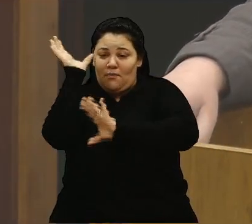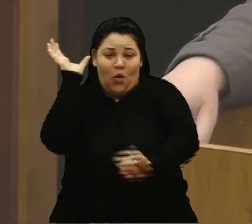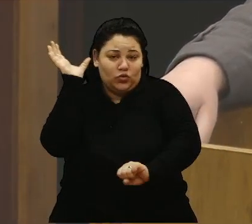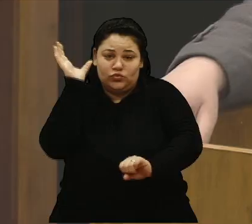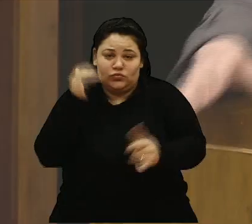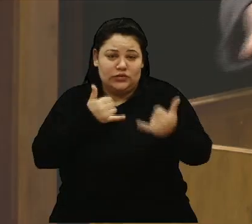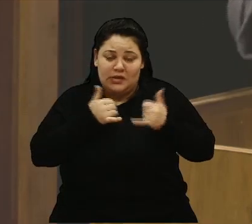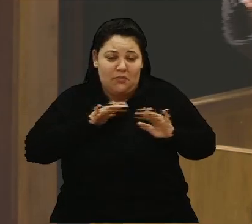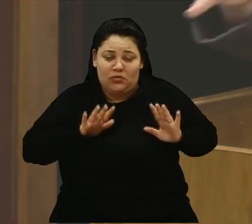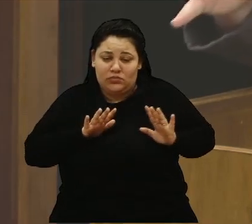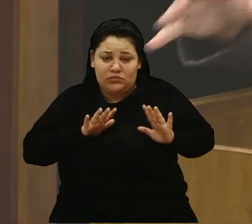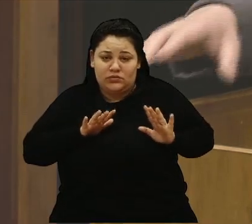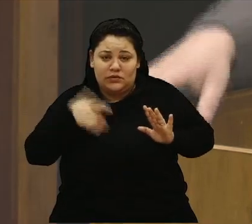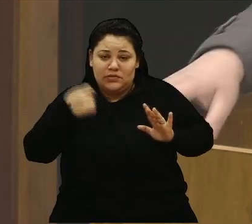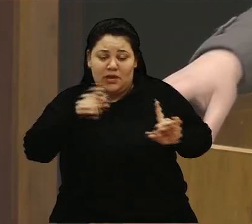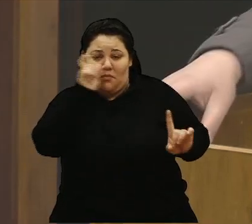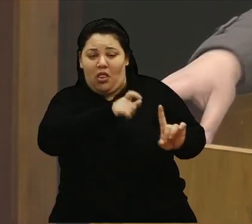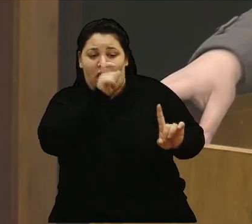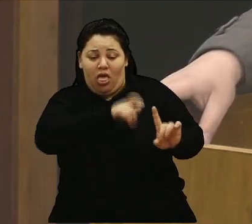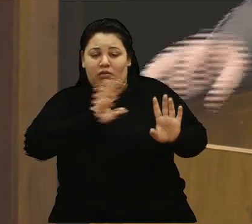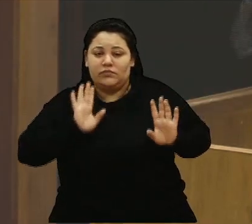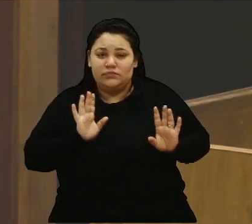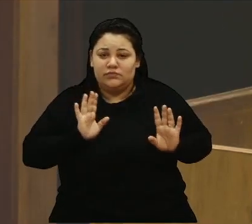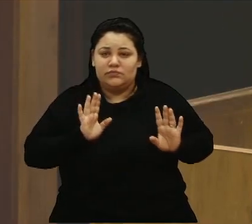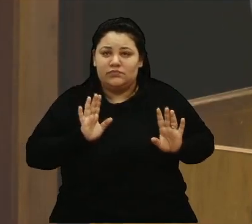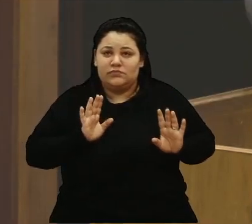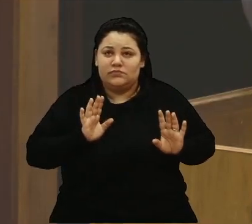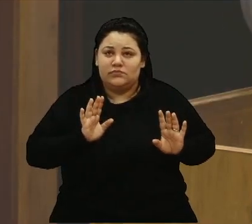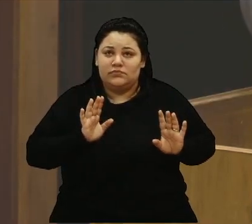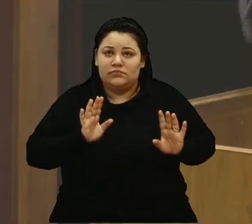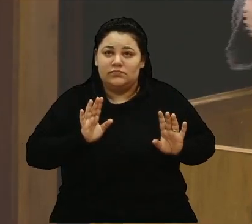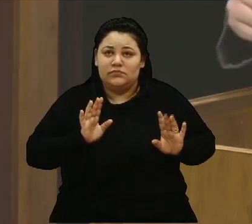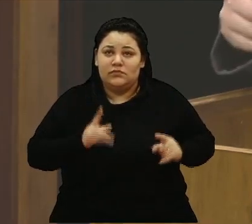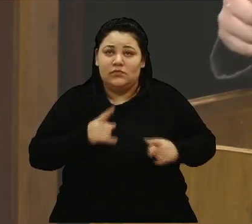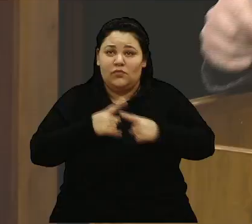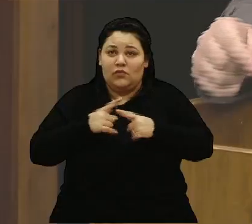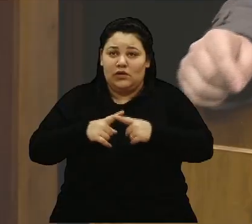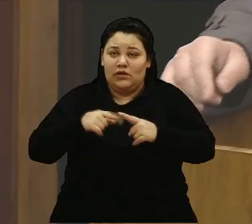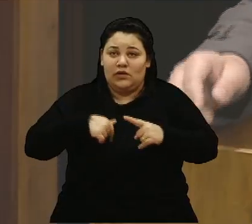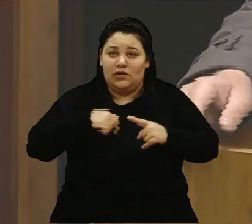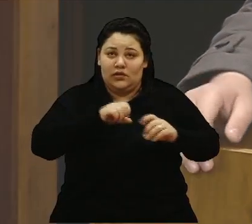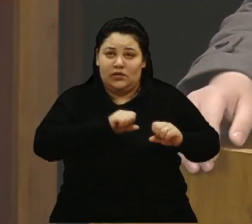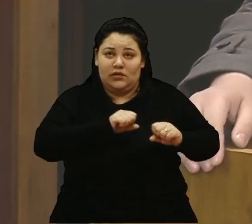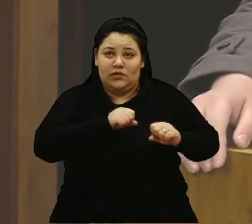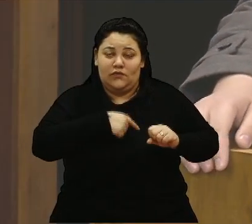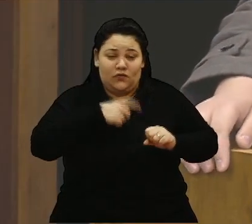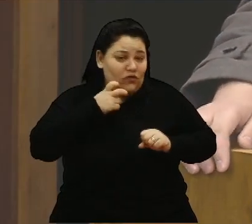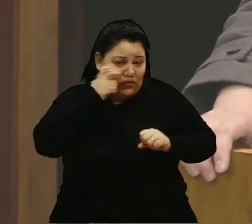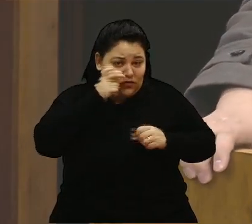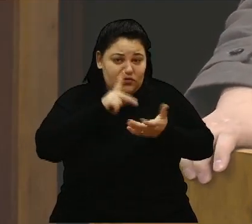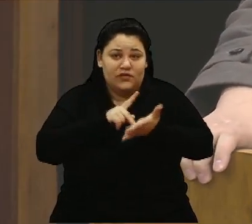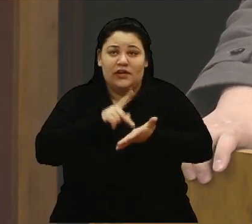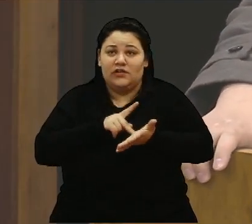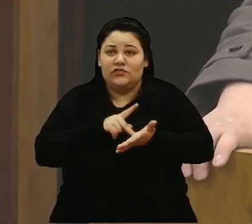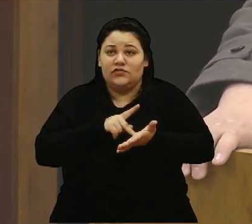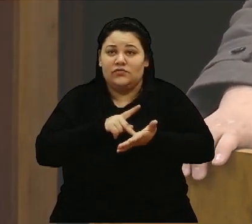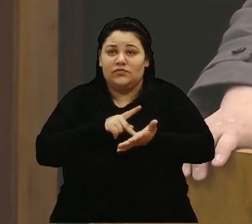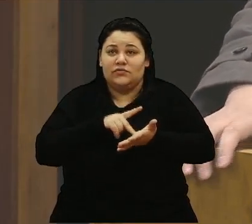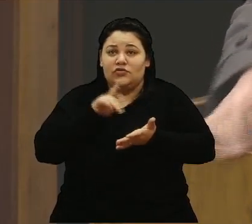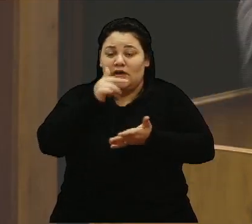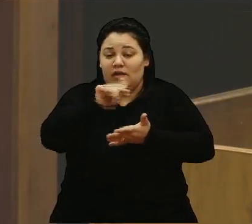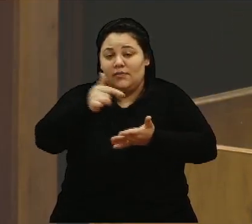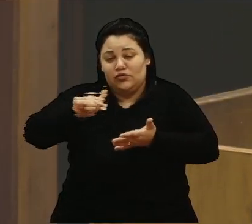por isso. Que o combate se dê no campo das ideias. Porque eu confesso, fico constrangido, e eu comecei a fala e já caminho para o fim, repetindo o que disse no